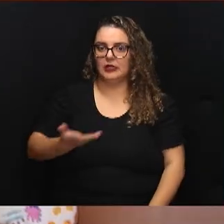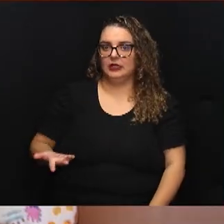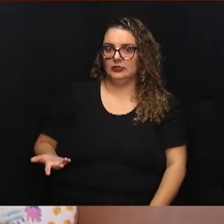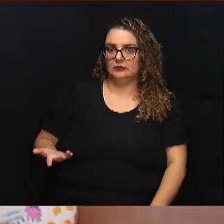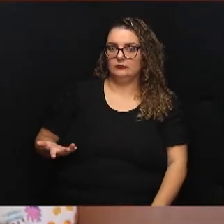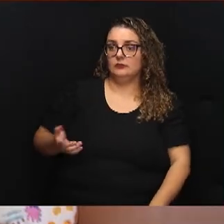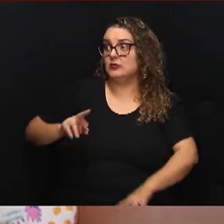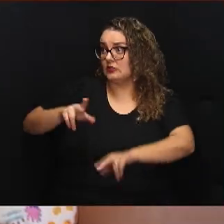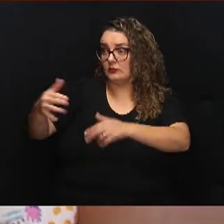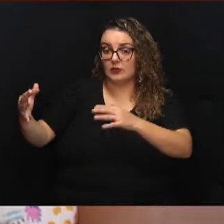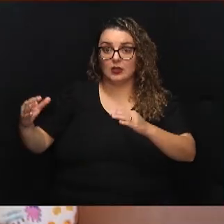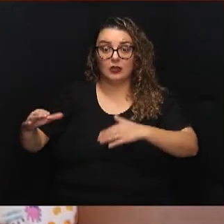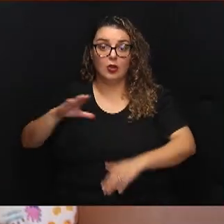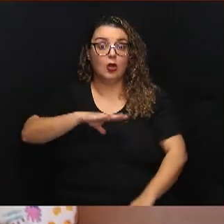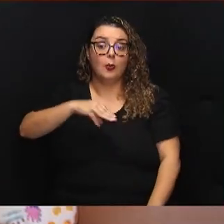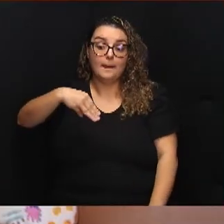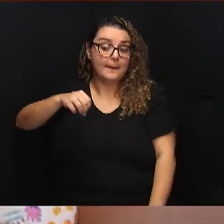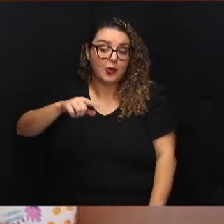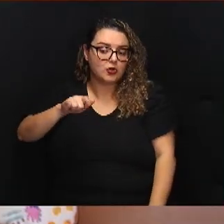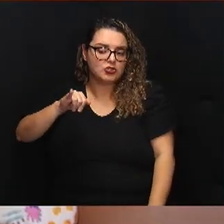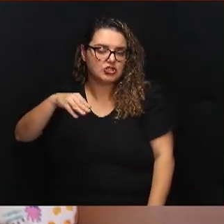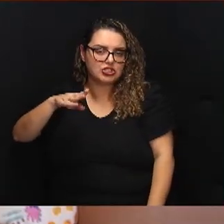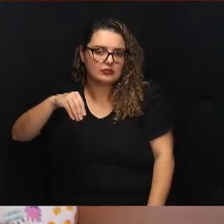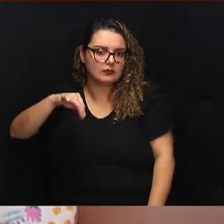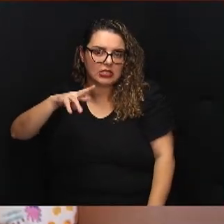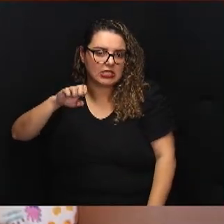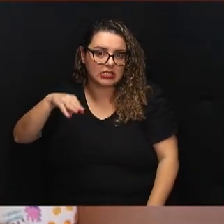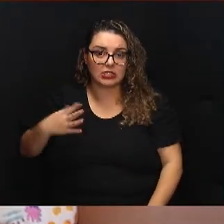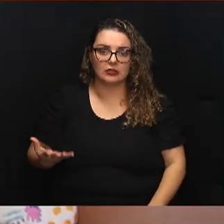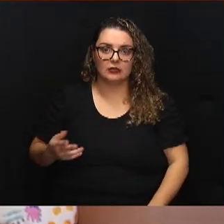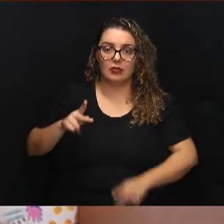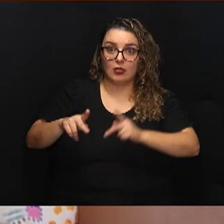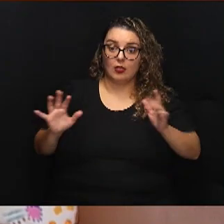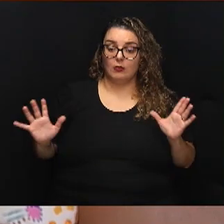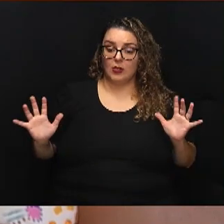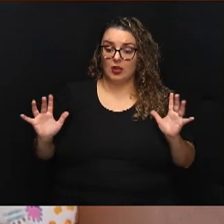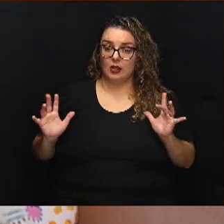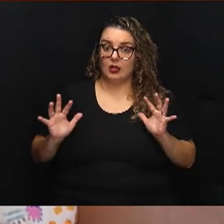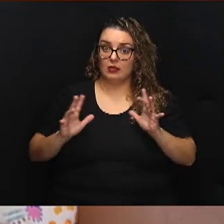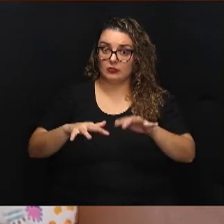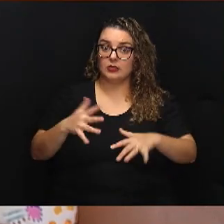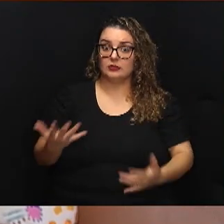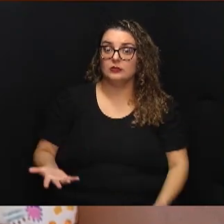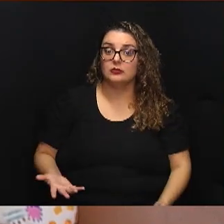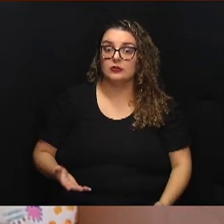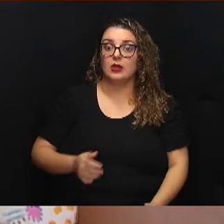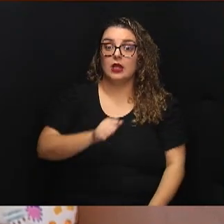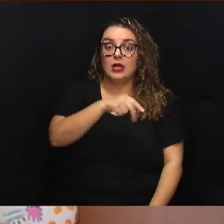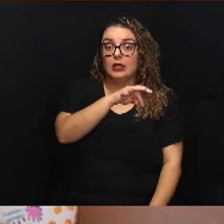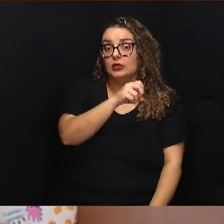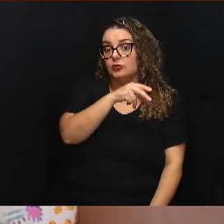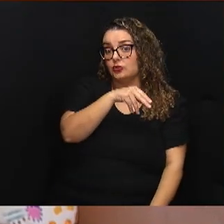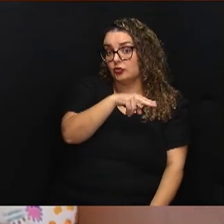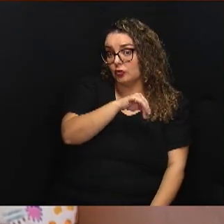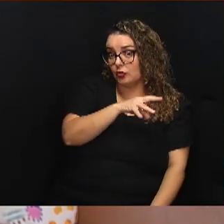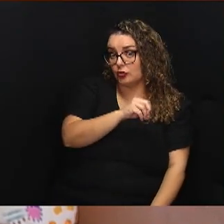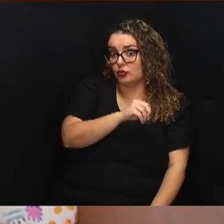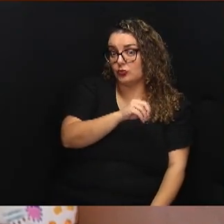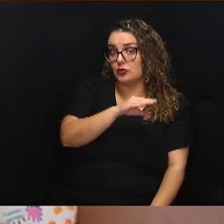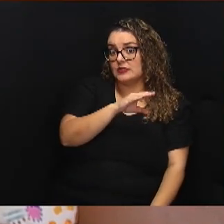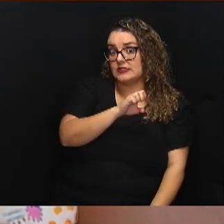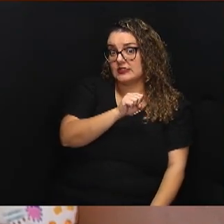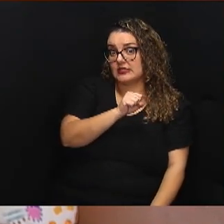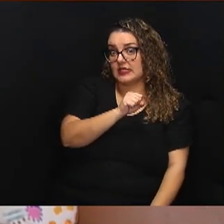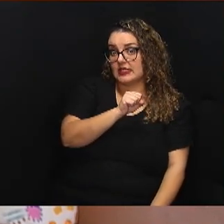Então, Mojimirim é uma população que está chegando aqui em Campinas. Por que Antônio Cesarino sai de Paracatu com